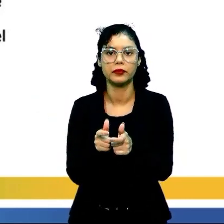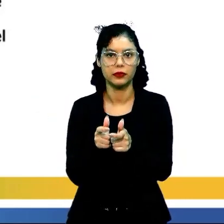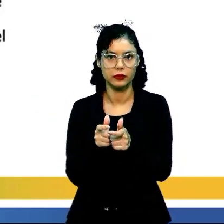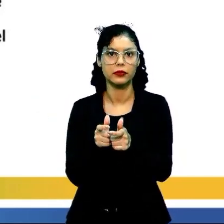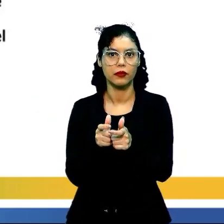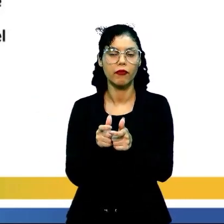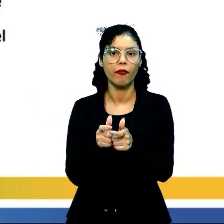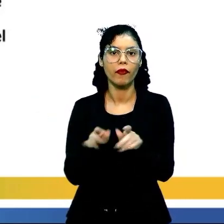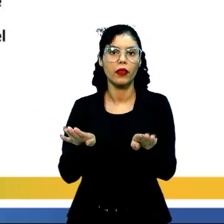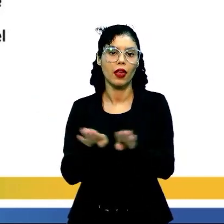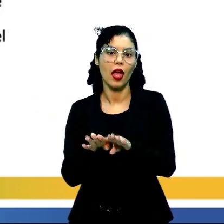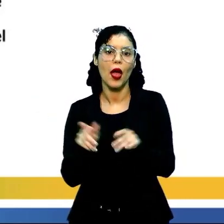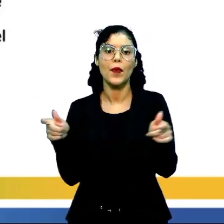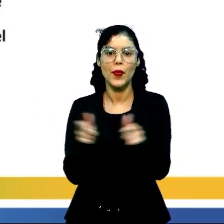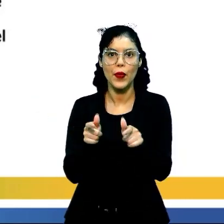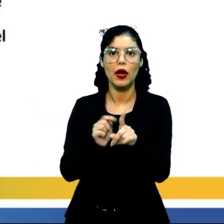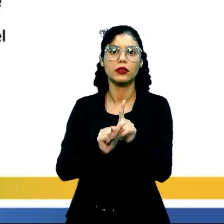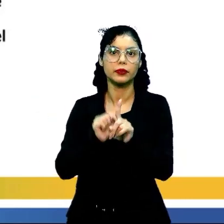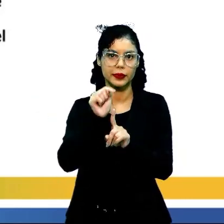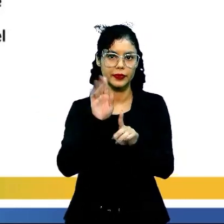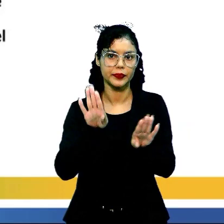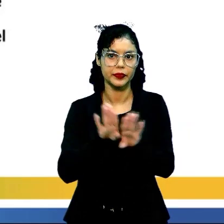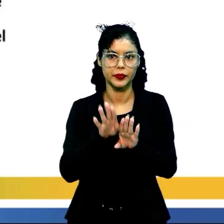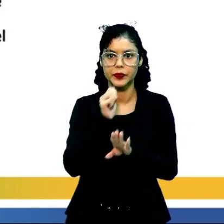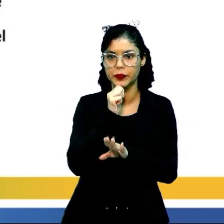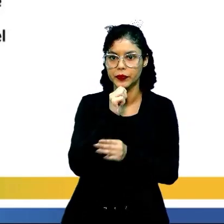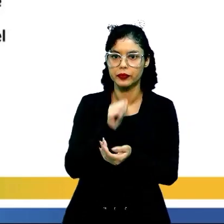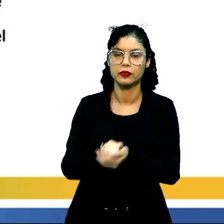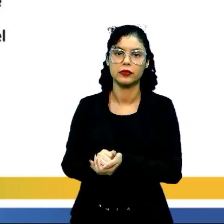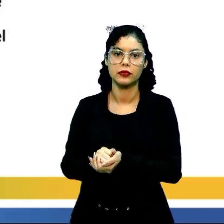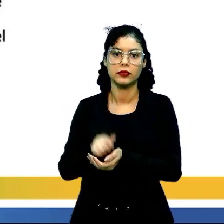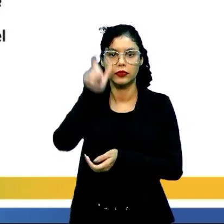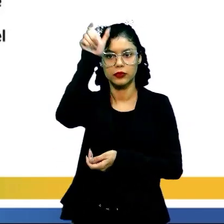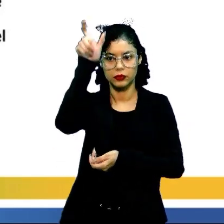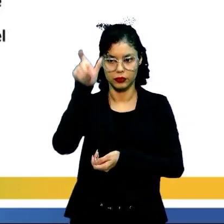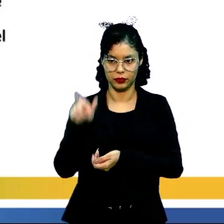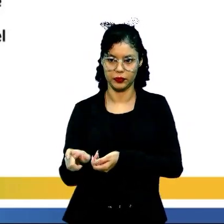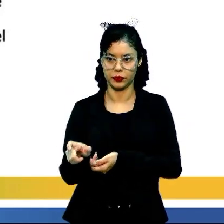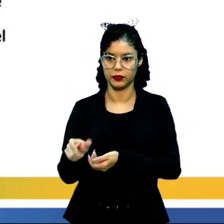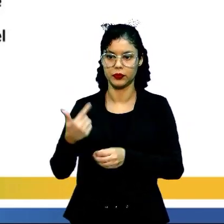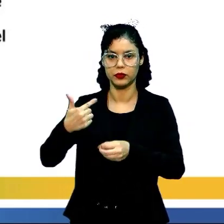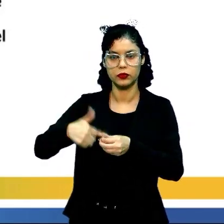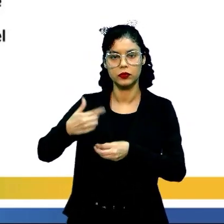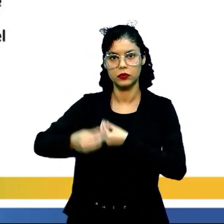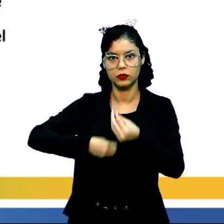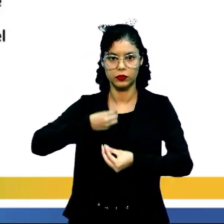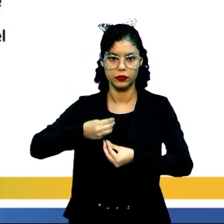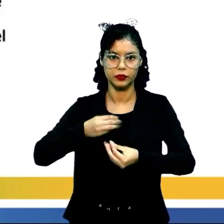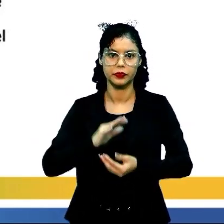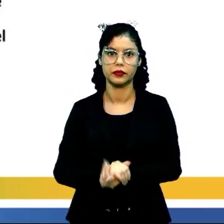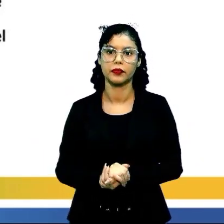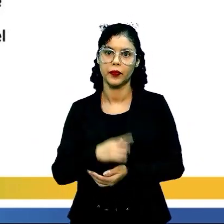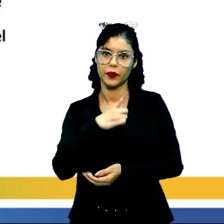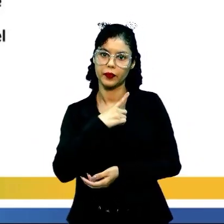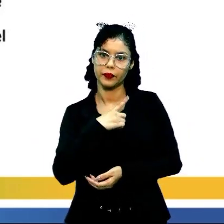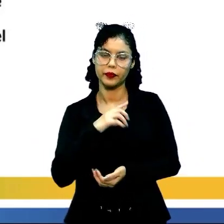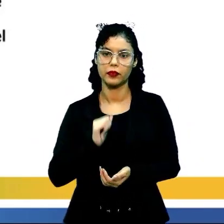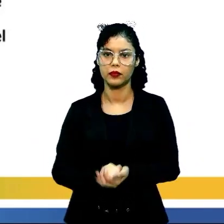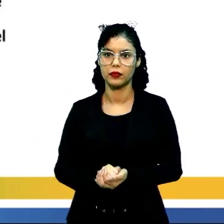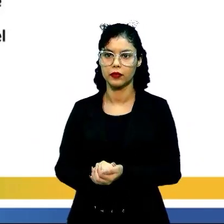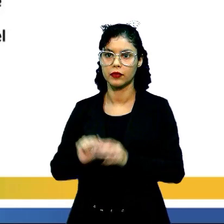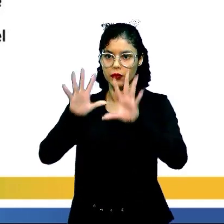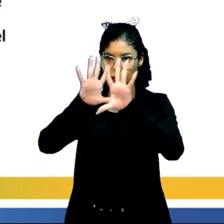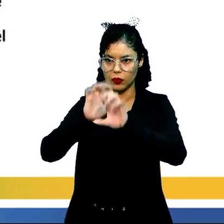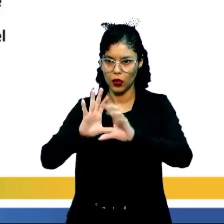cadeia carbônica, menor a temperatura de ebulição. Então, na coluna de fracionamento do petróleo, como que funciona? Nós temos ali no pico, ó,